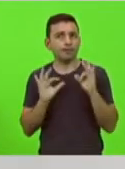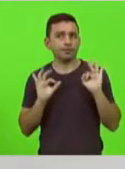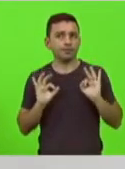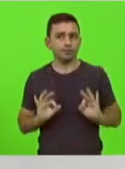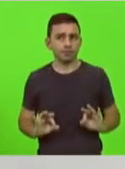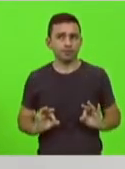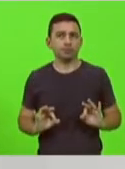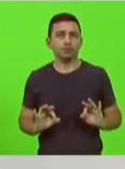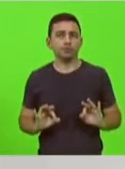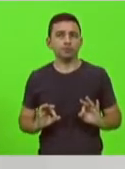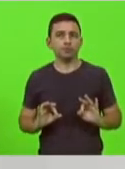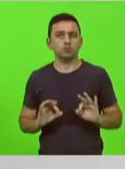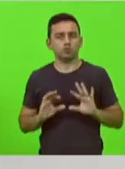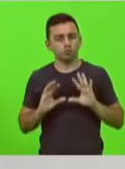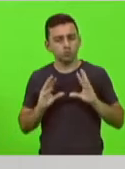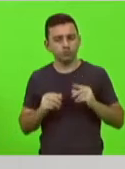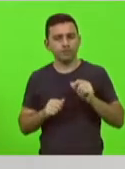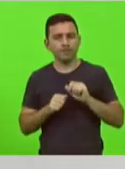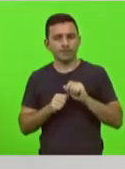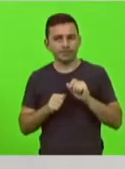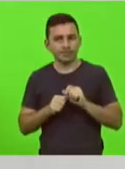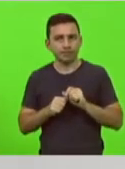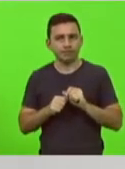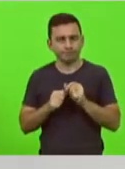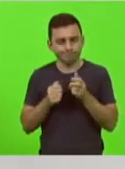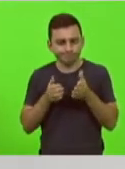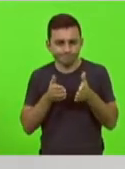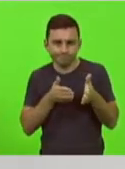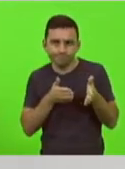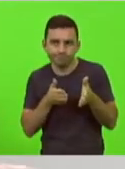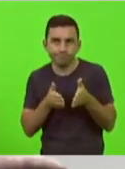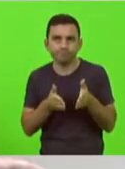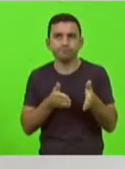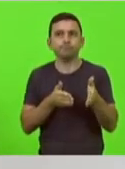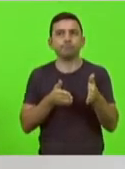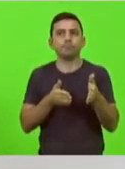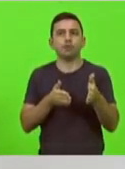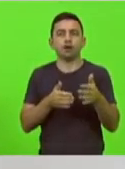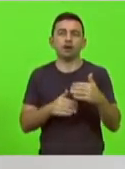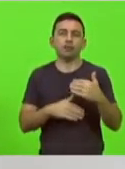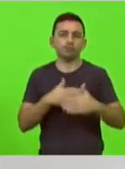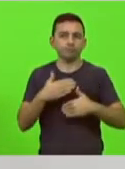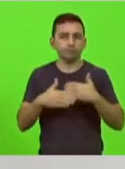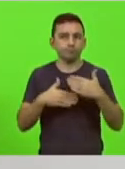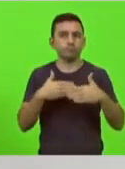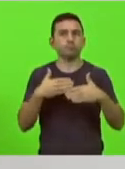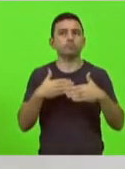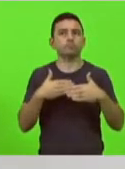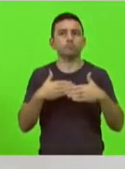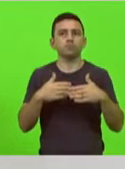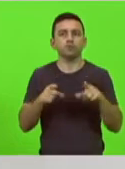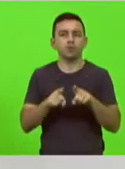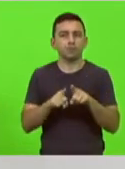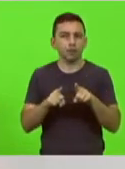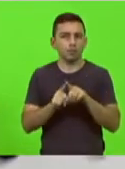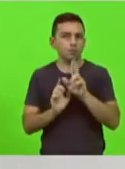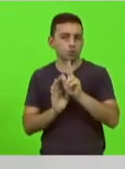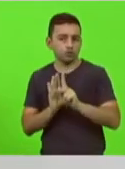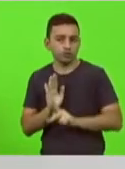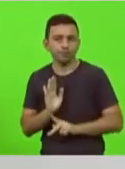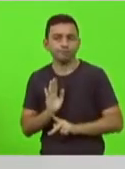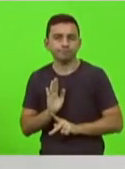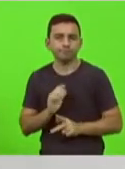nós vamos fazer e direcionar na nossa caminhada no nosso projeto.